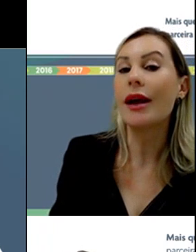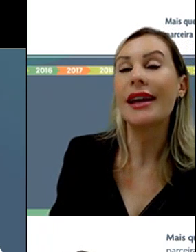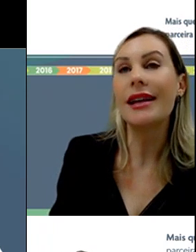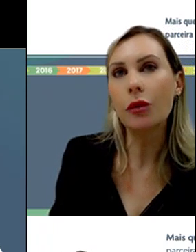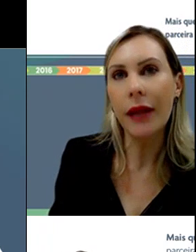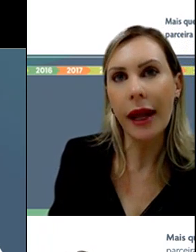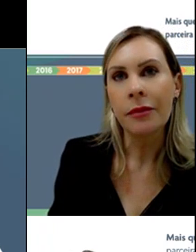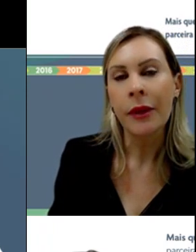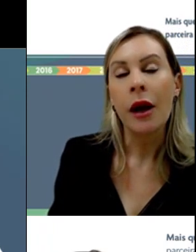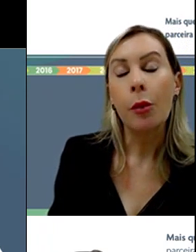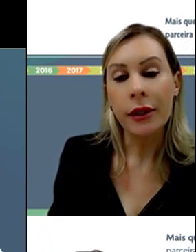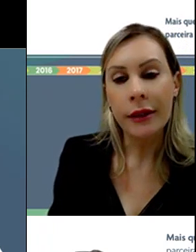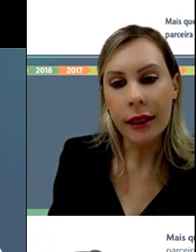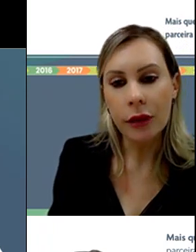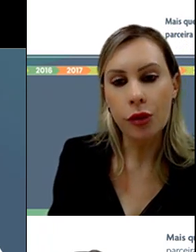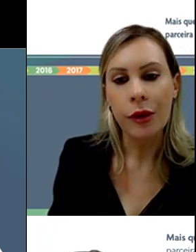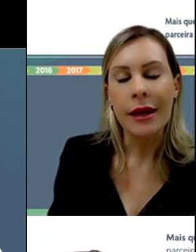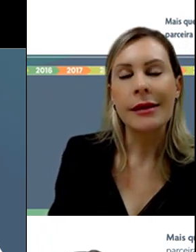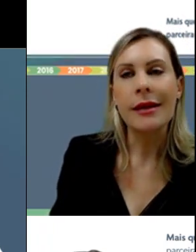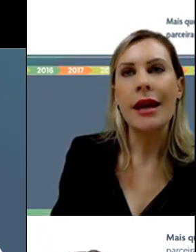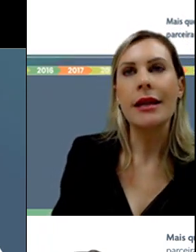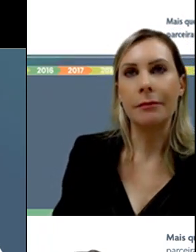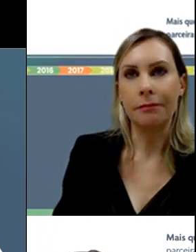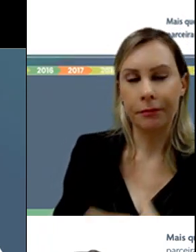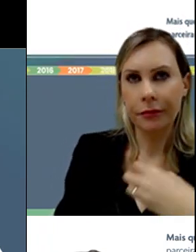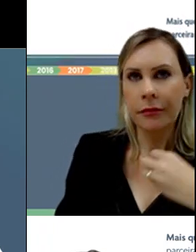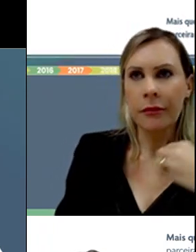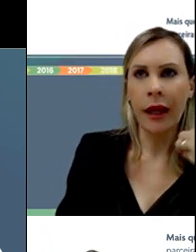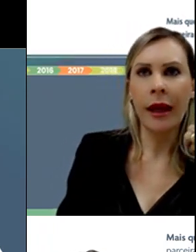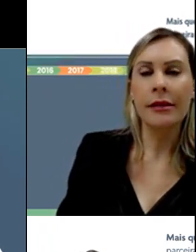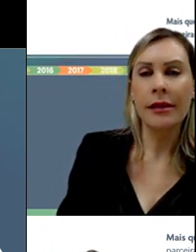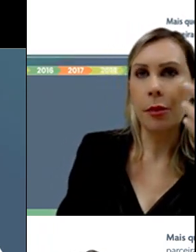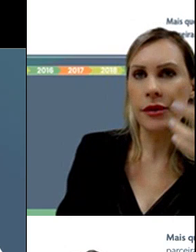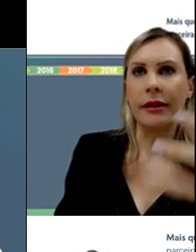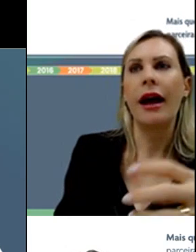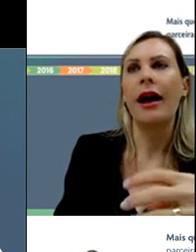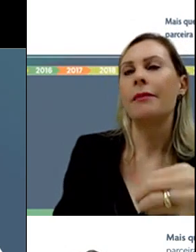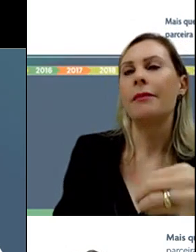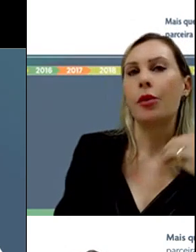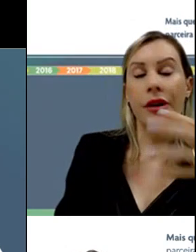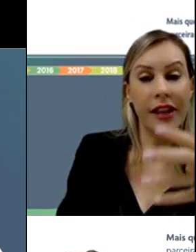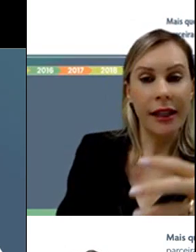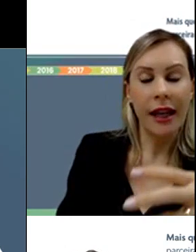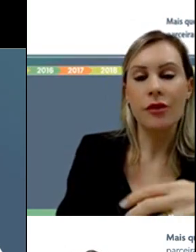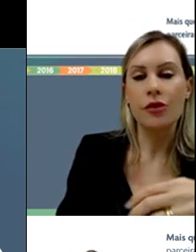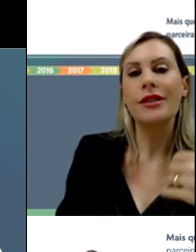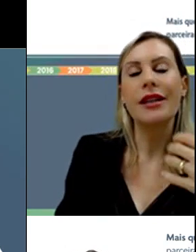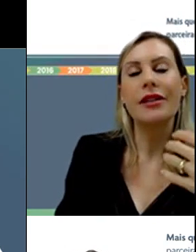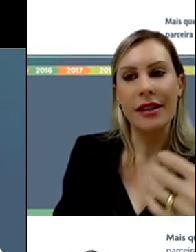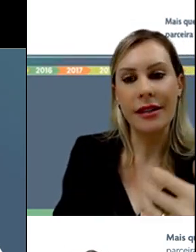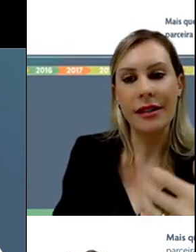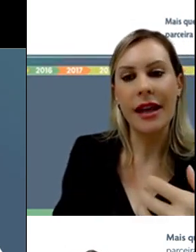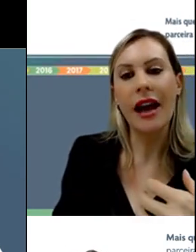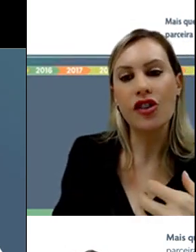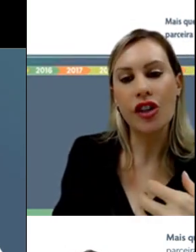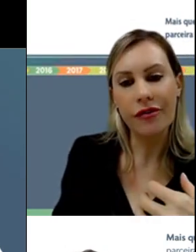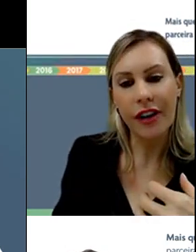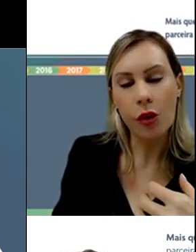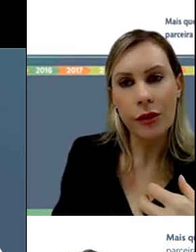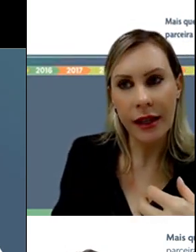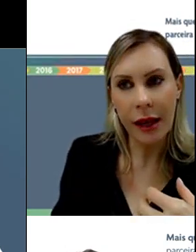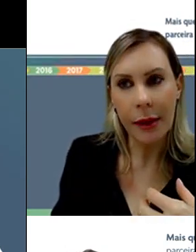colocar, não, é que ele não tem. Portanto, se ele se aposentar por invalidez ou se ele falecer,